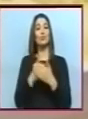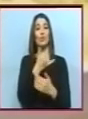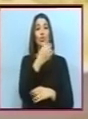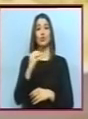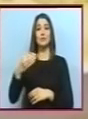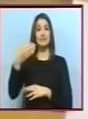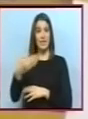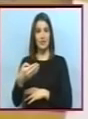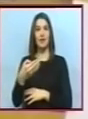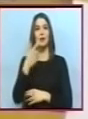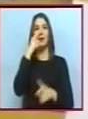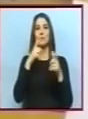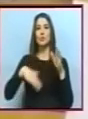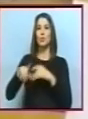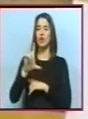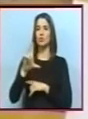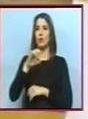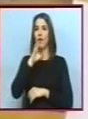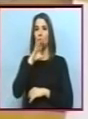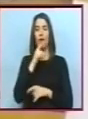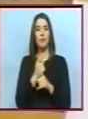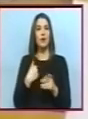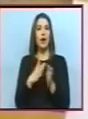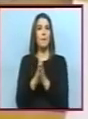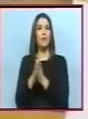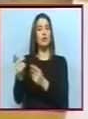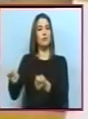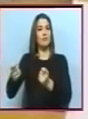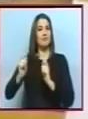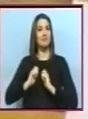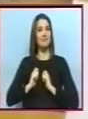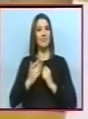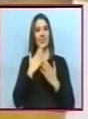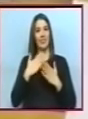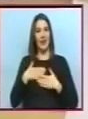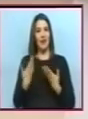estes 70 lisboetas que usufruíram desta herança.